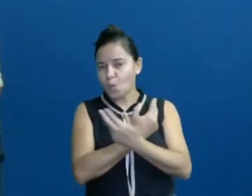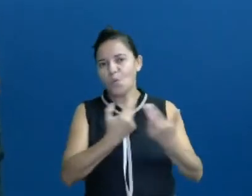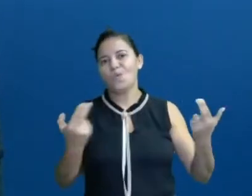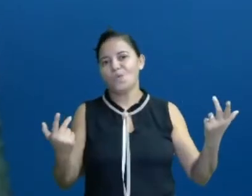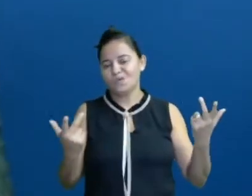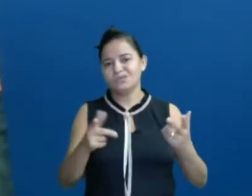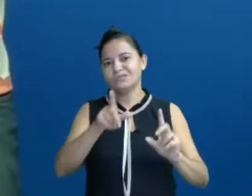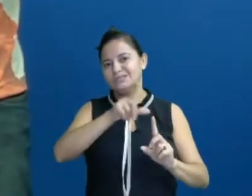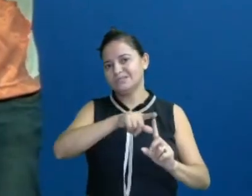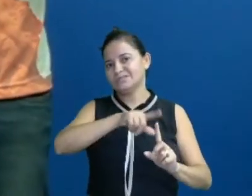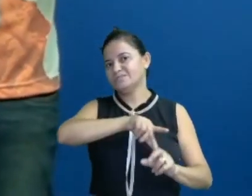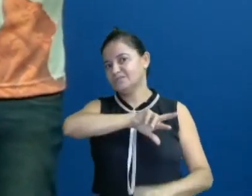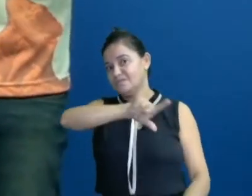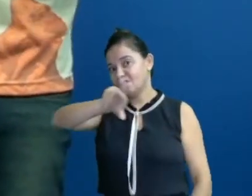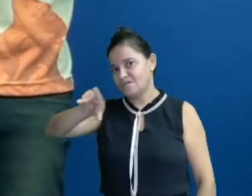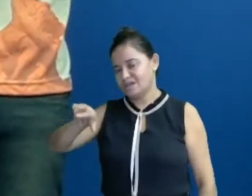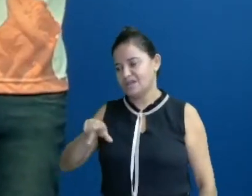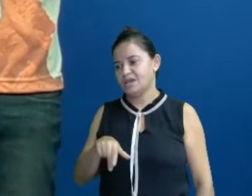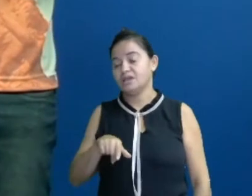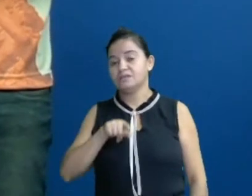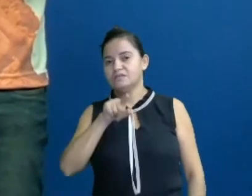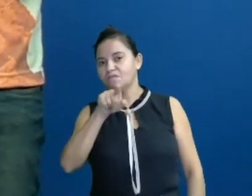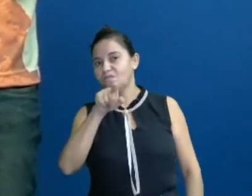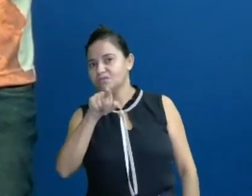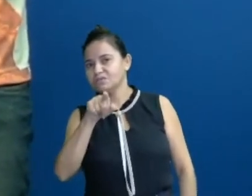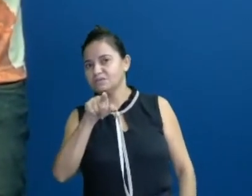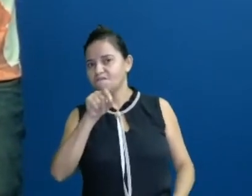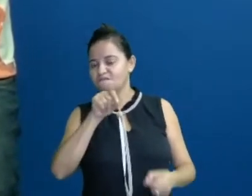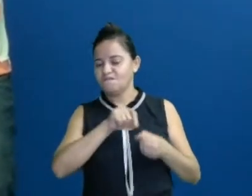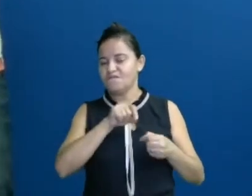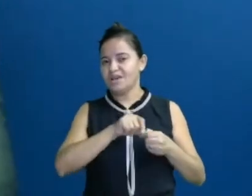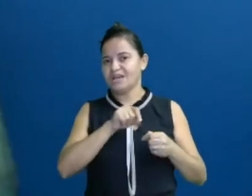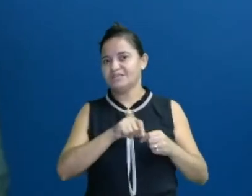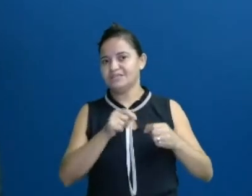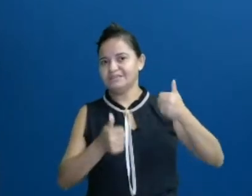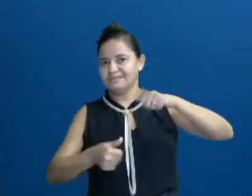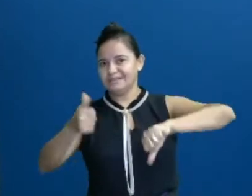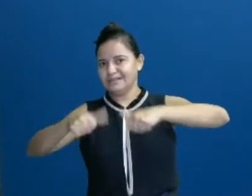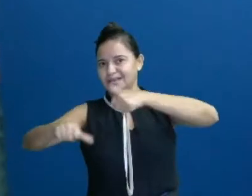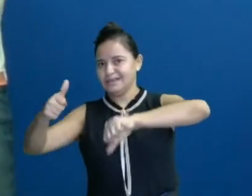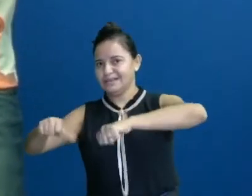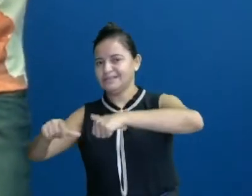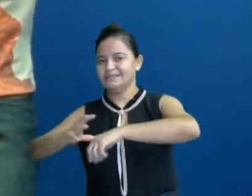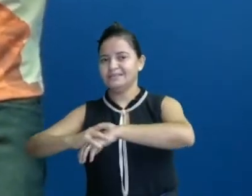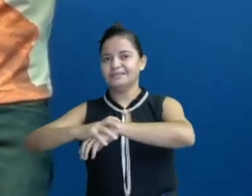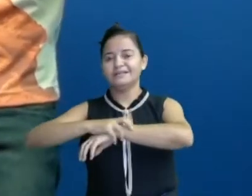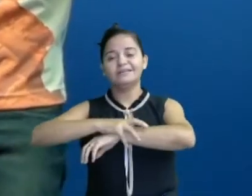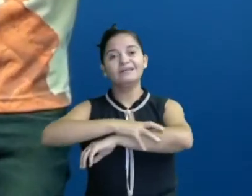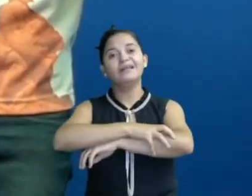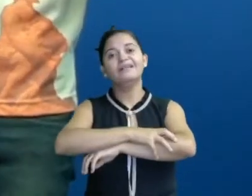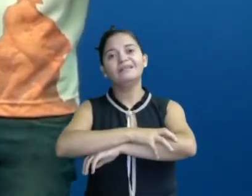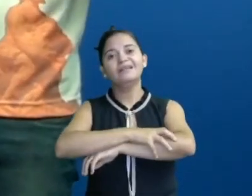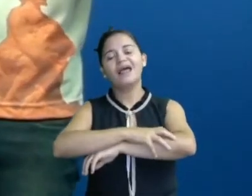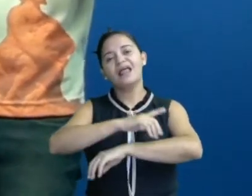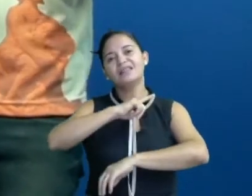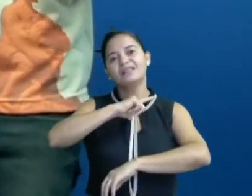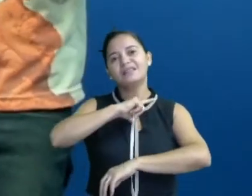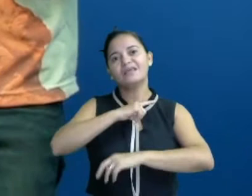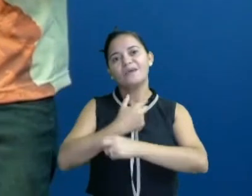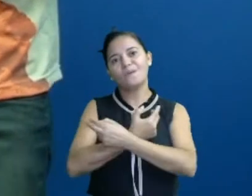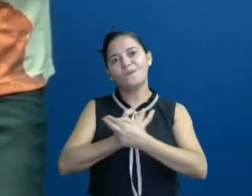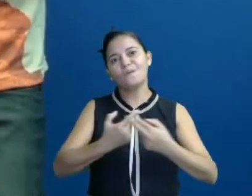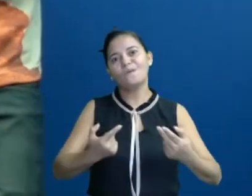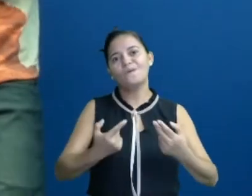espécies vegetais. Se a gente fizer lá uma análise da nossa cadeia alimentar, os produtores vão serem justamente